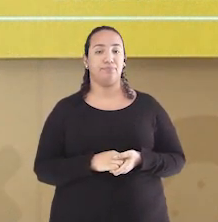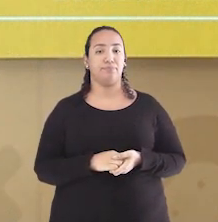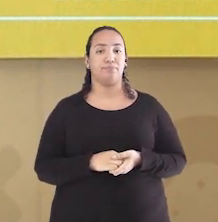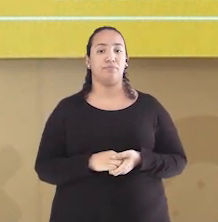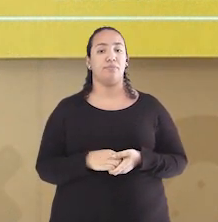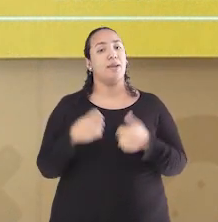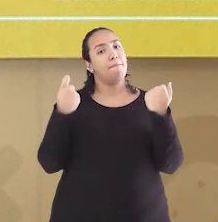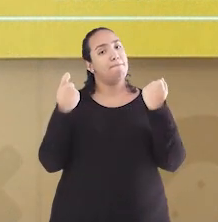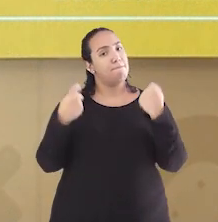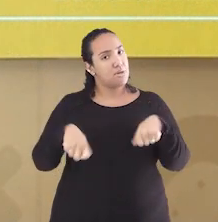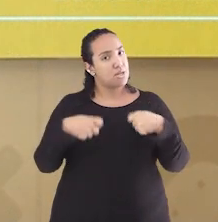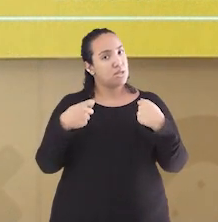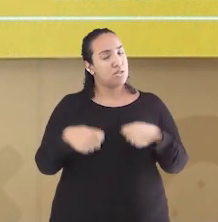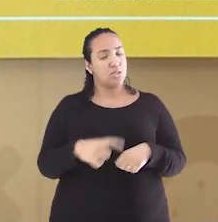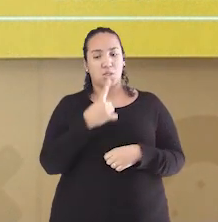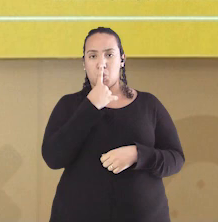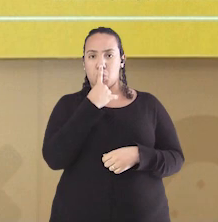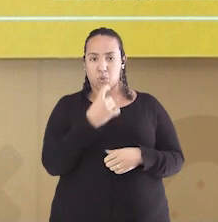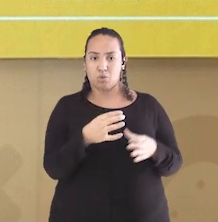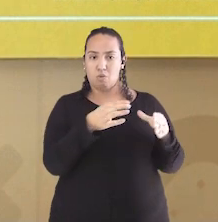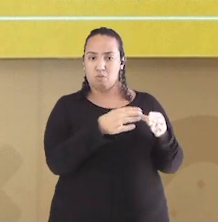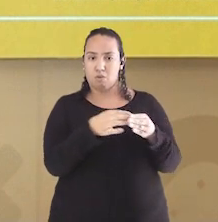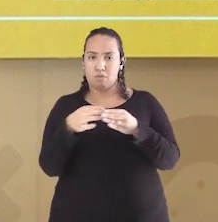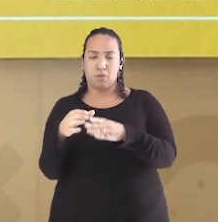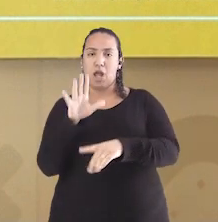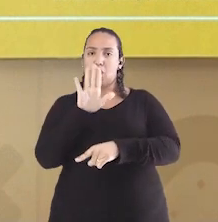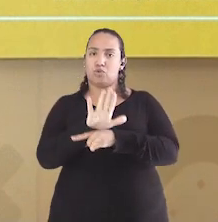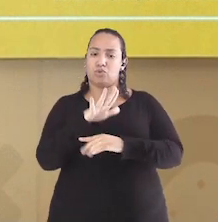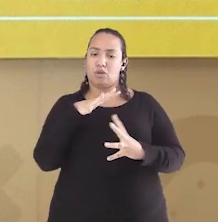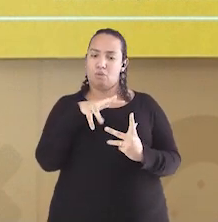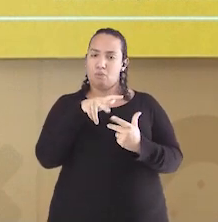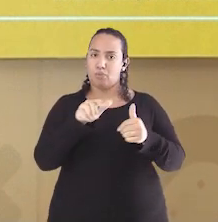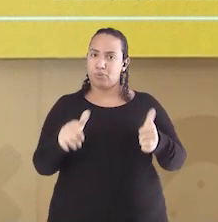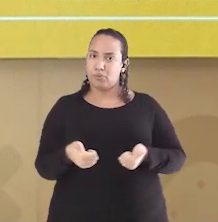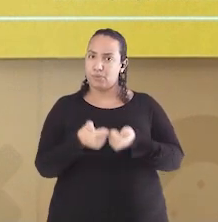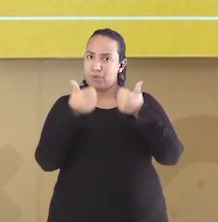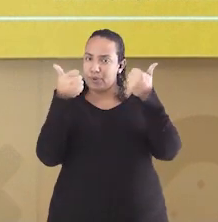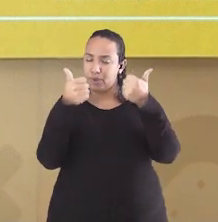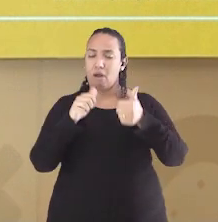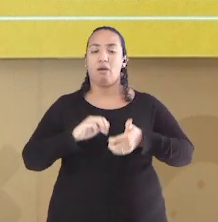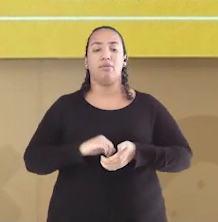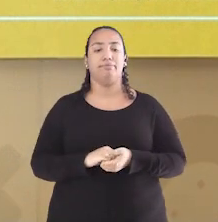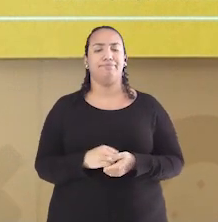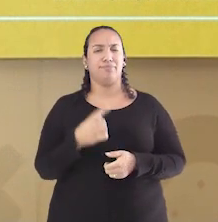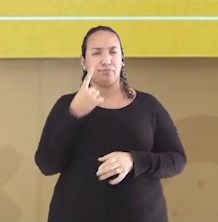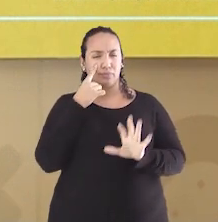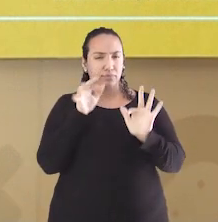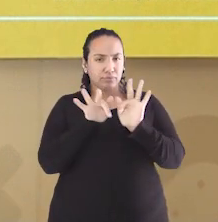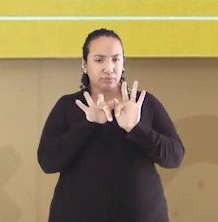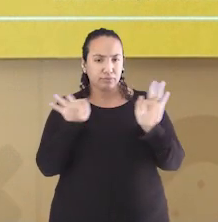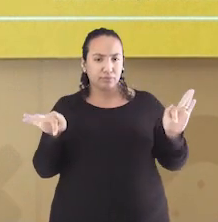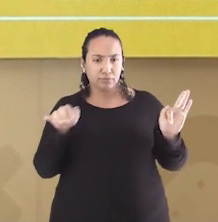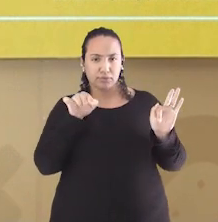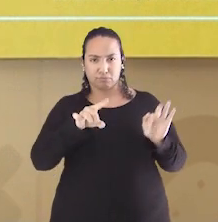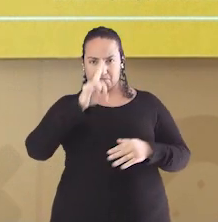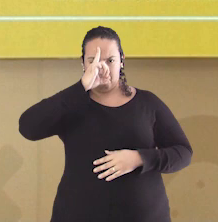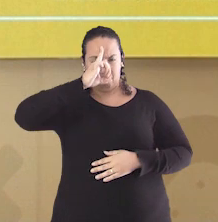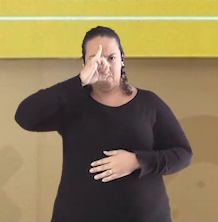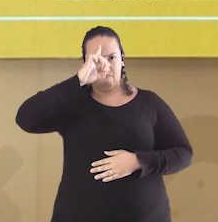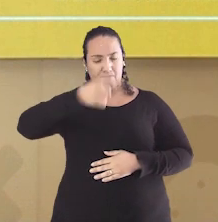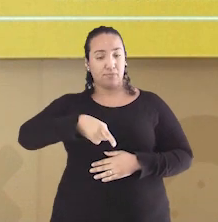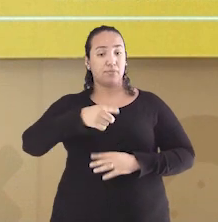Faça coleta seletiva. Condição para um mundo melhor. Perceberam que nessa frase aqui tem uma